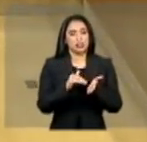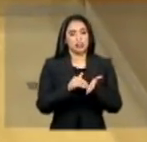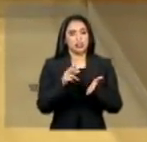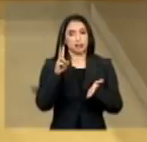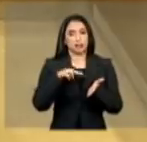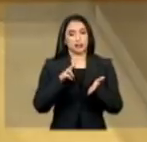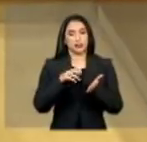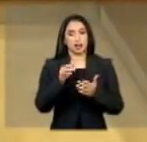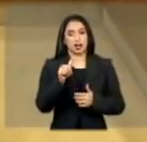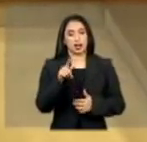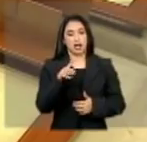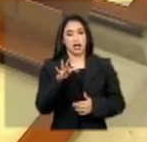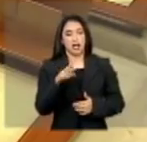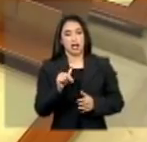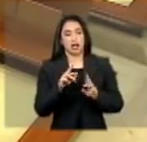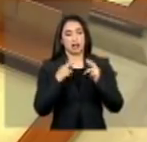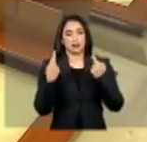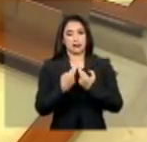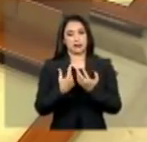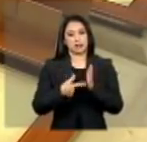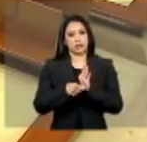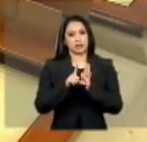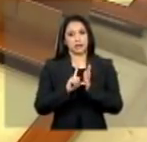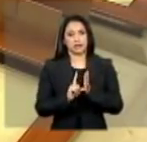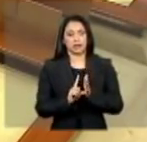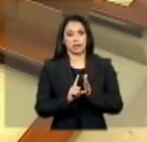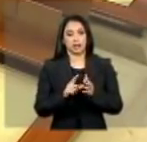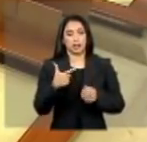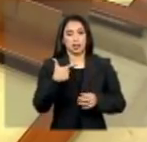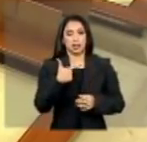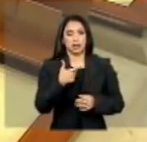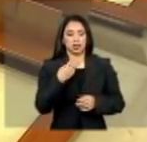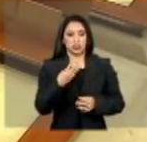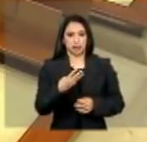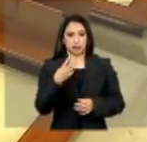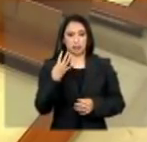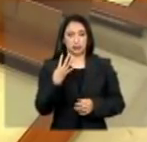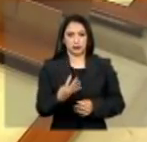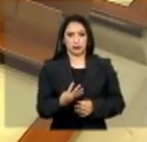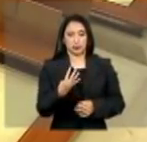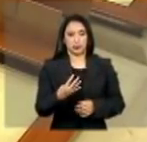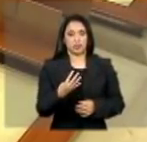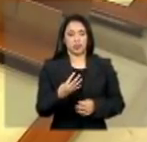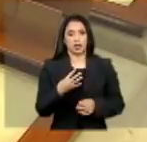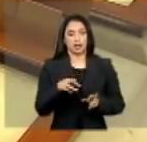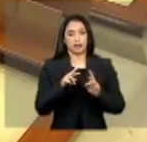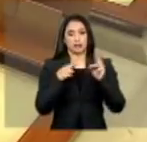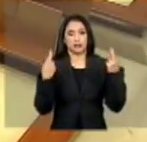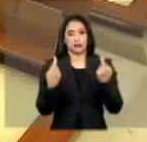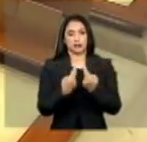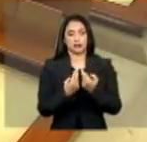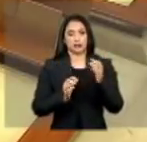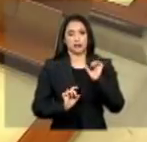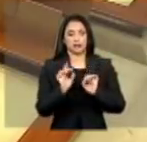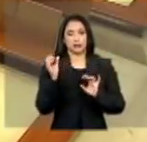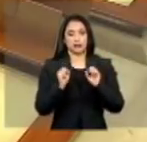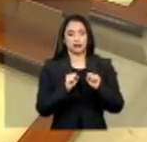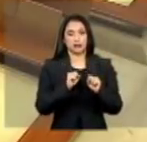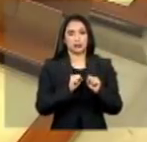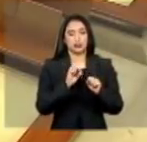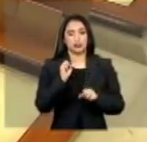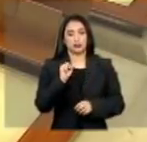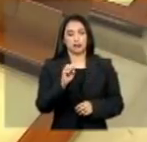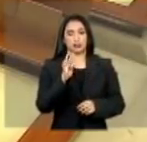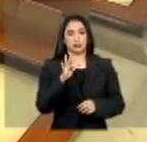da ata da sessão anterior a ata da 34ª sessão extraordinária do plenário do supremo tribunal federal postura utilizada em